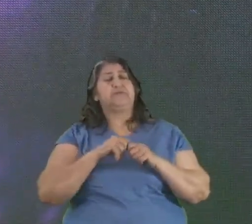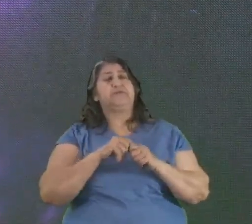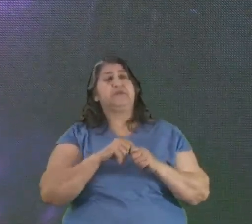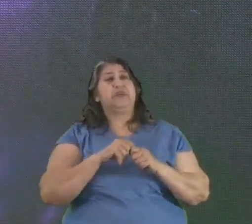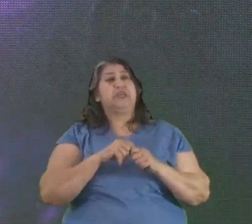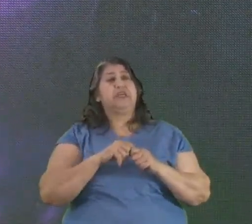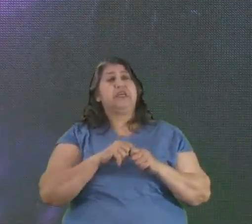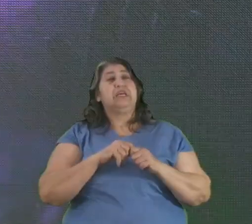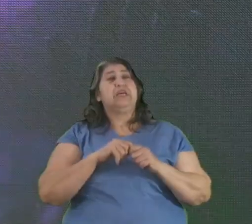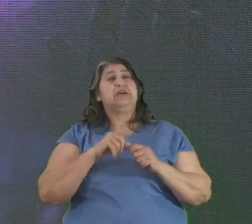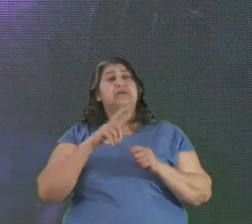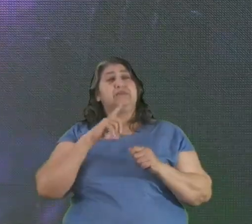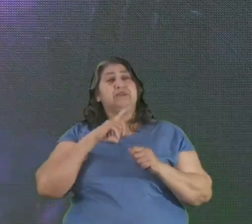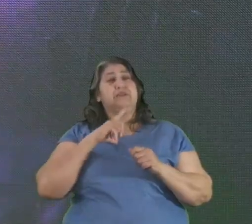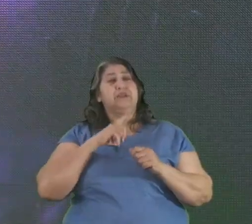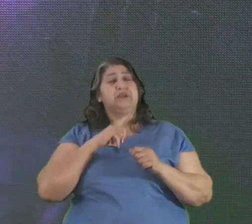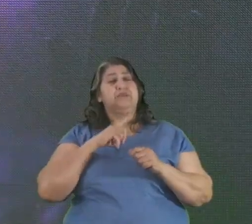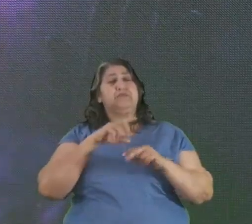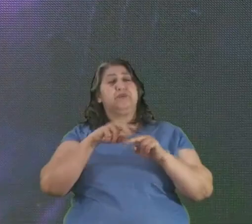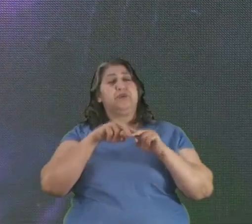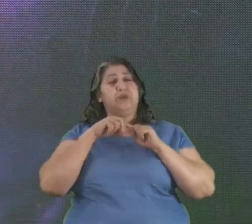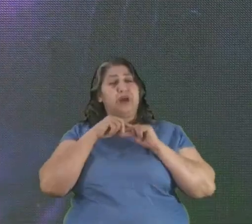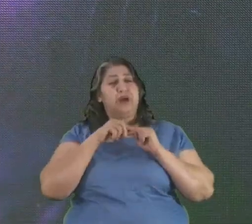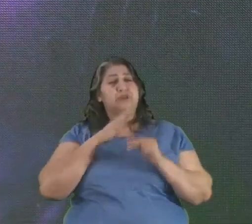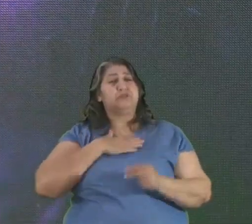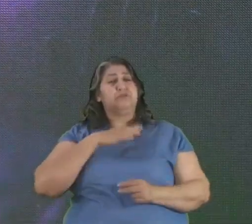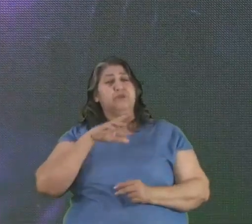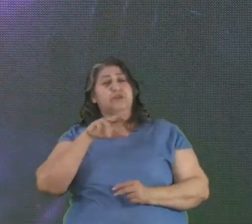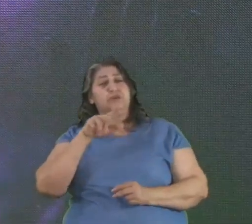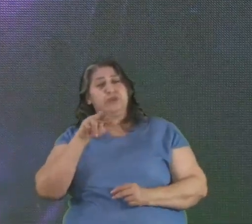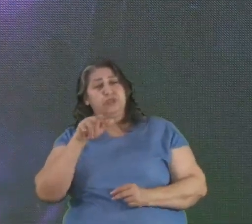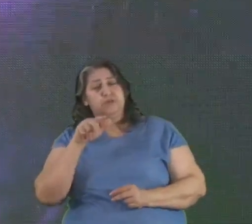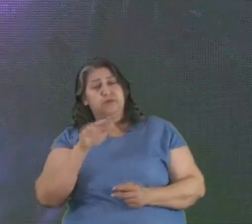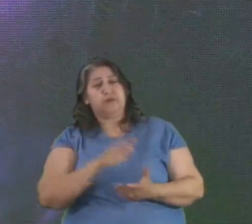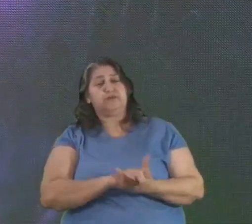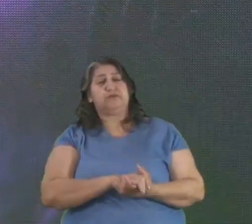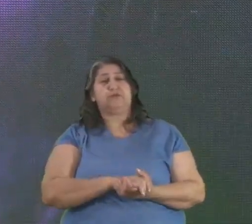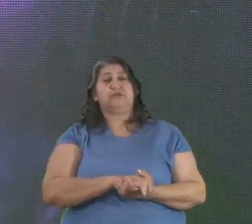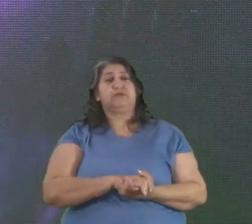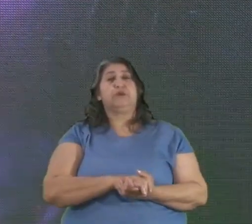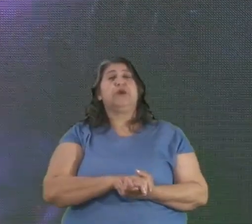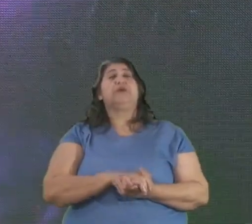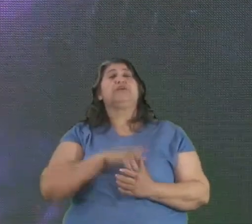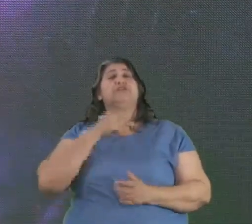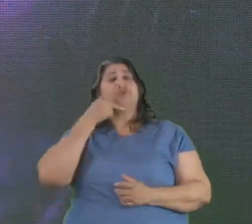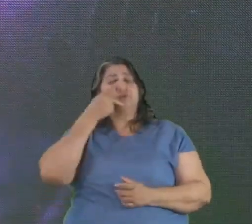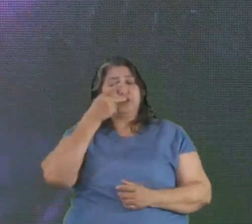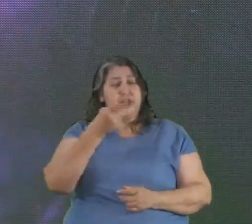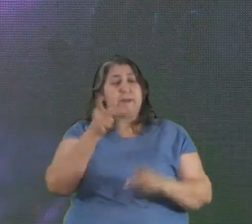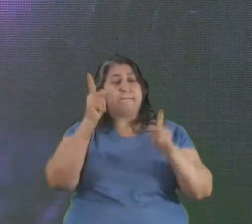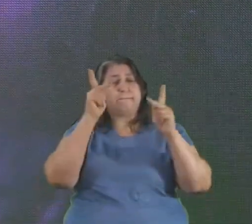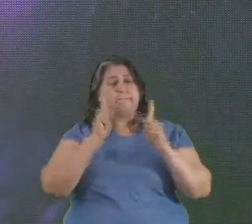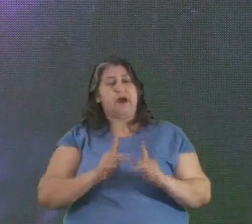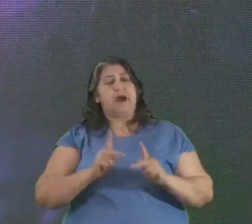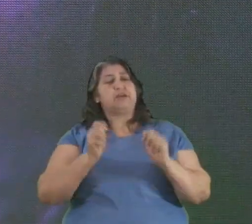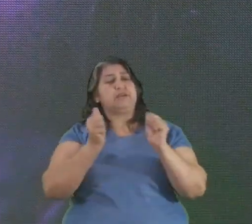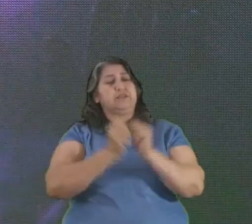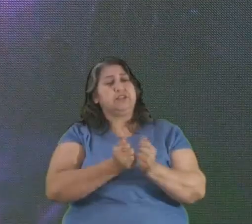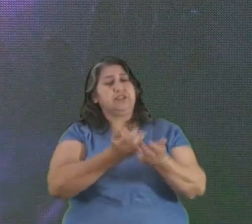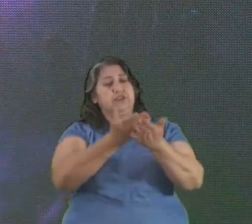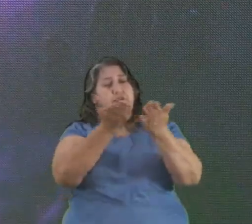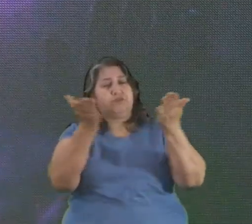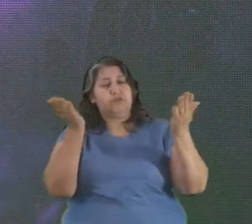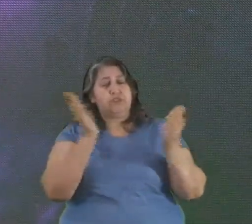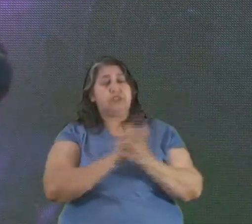cidadelas. Em favor de meus irmãos e amigos direi, paz seja com